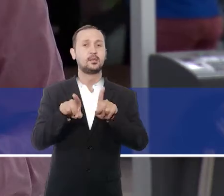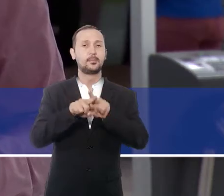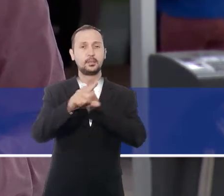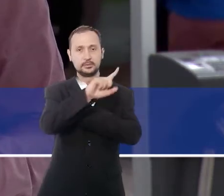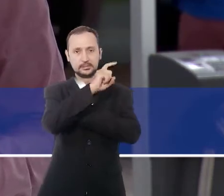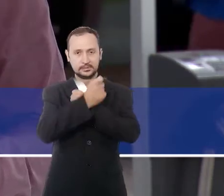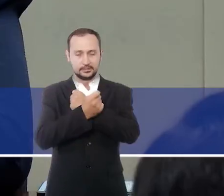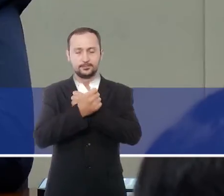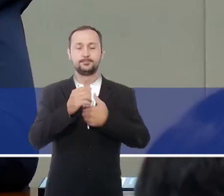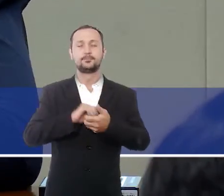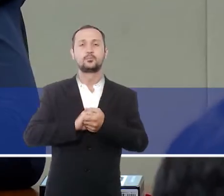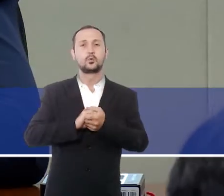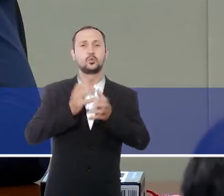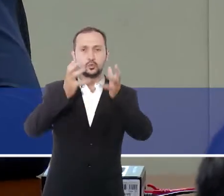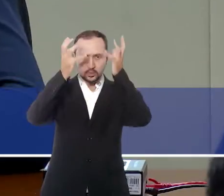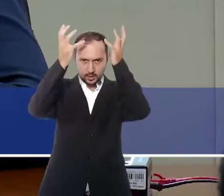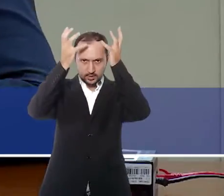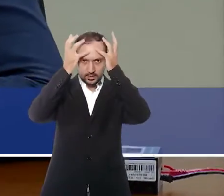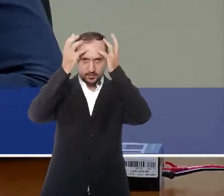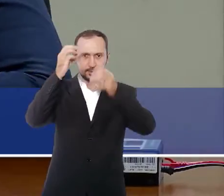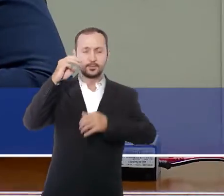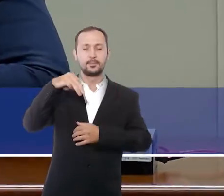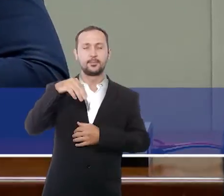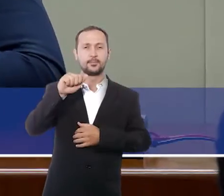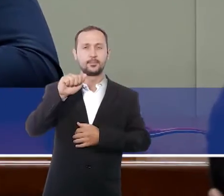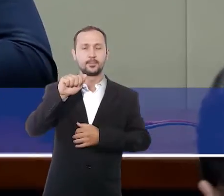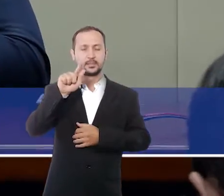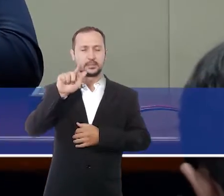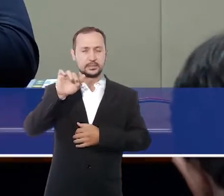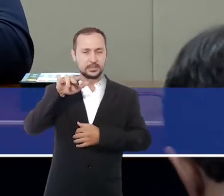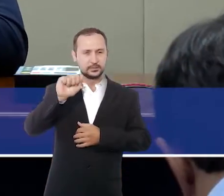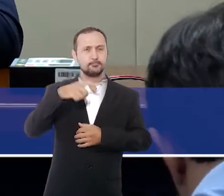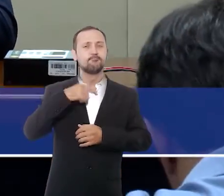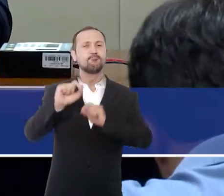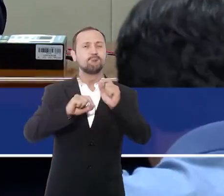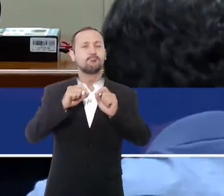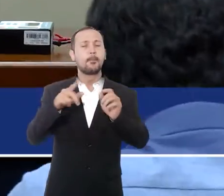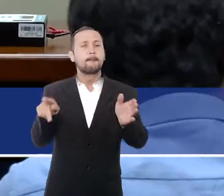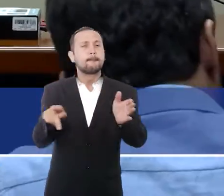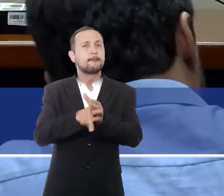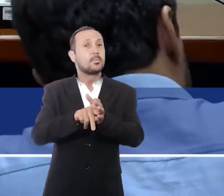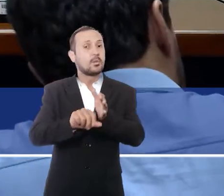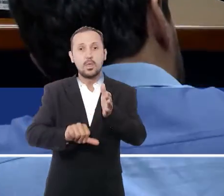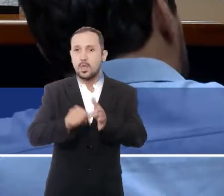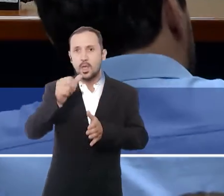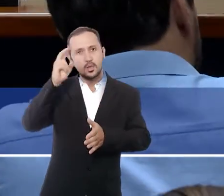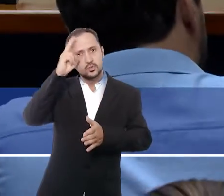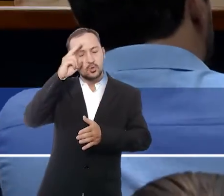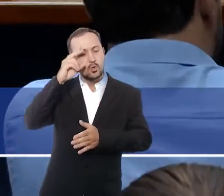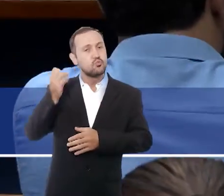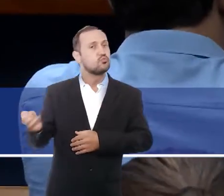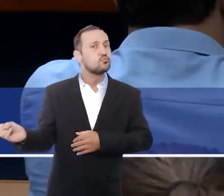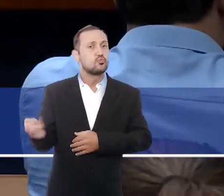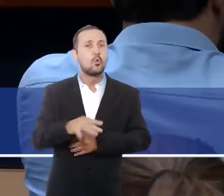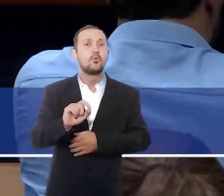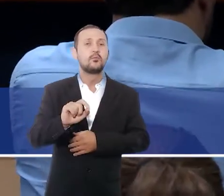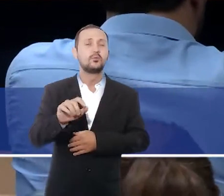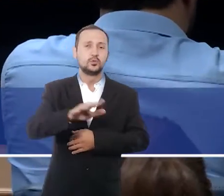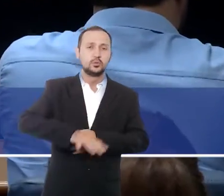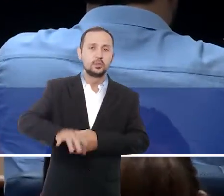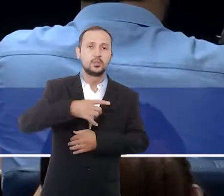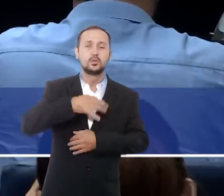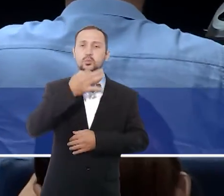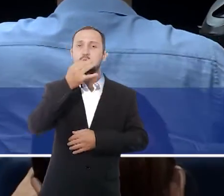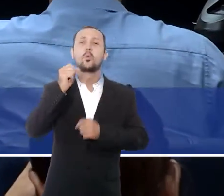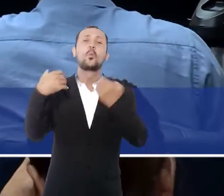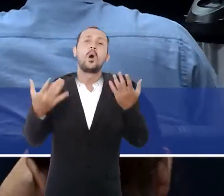e Quilombolas. Para o cacique Josias Jordão, da comunidade Marçal de Souza, a iniciativa é considerada histórica entre as lideranças da região.